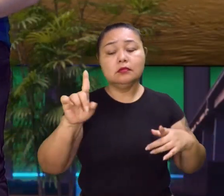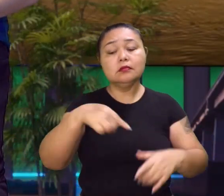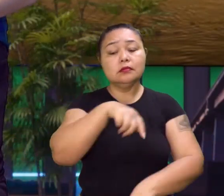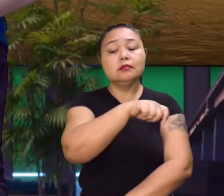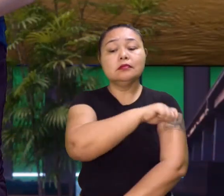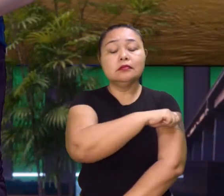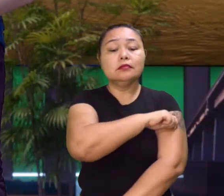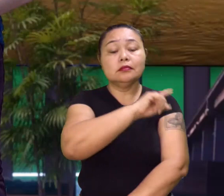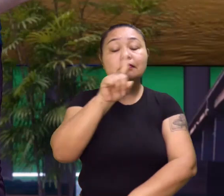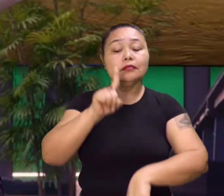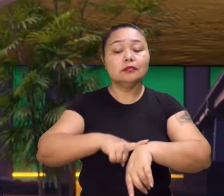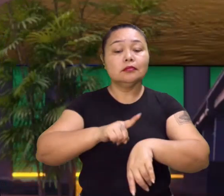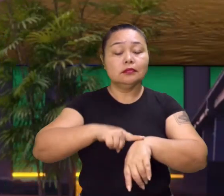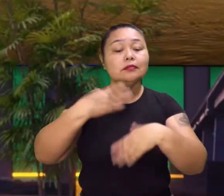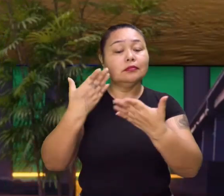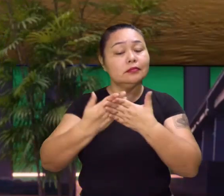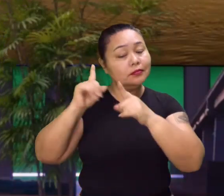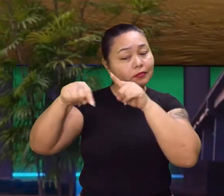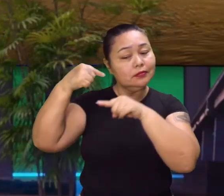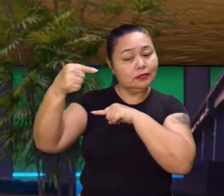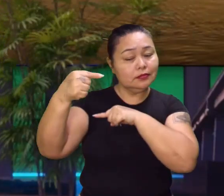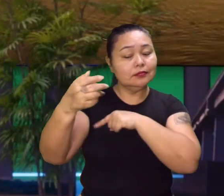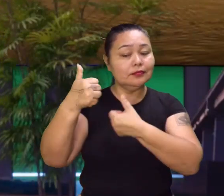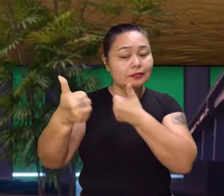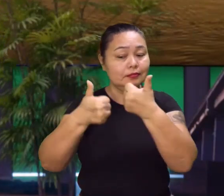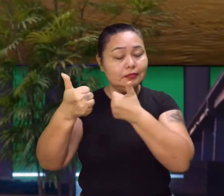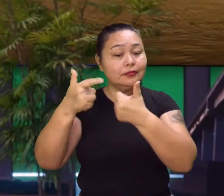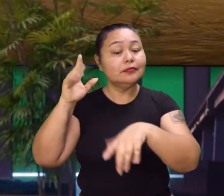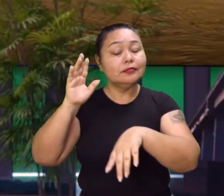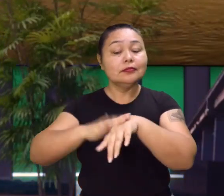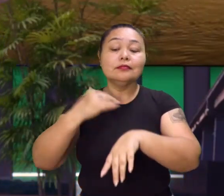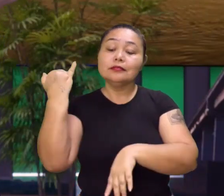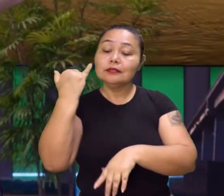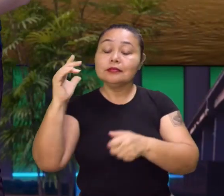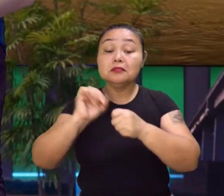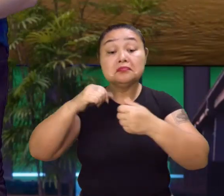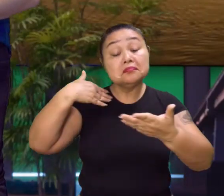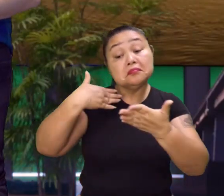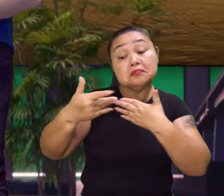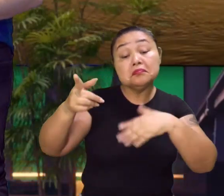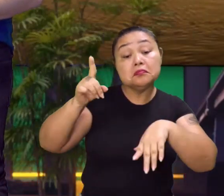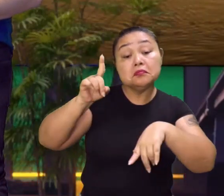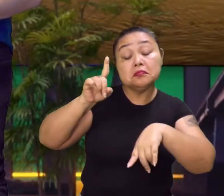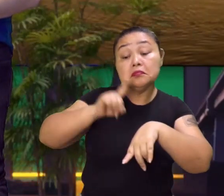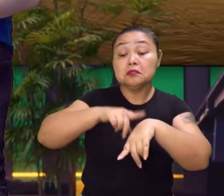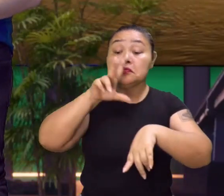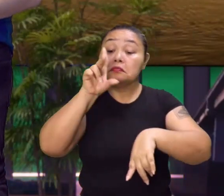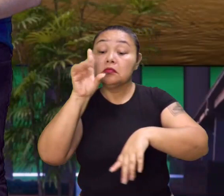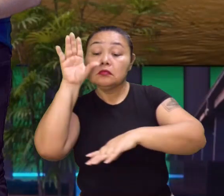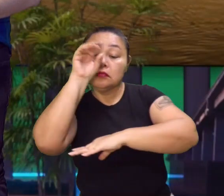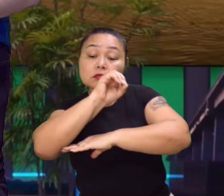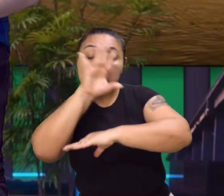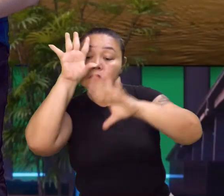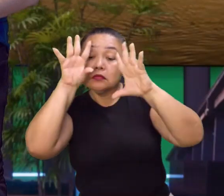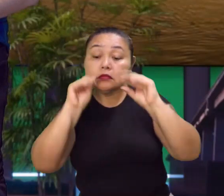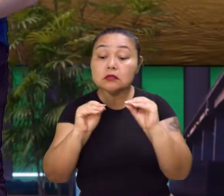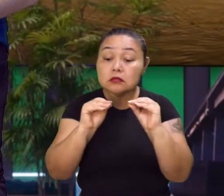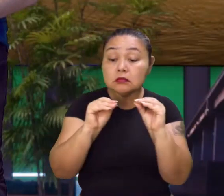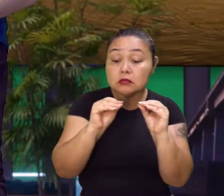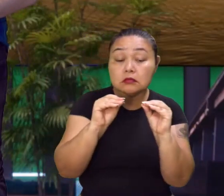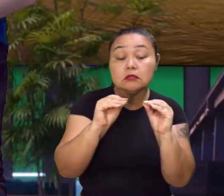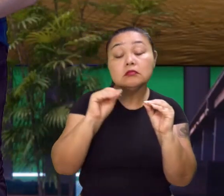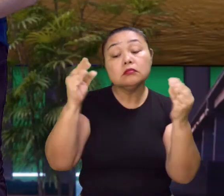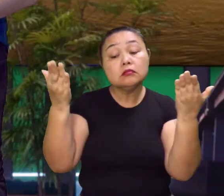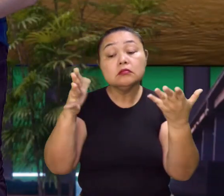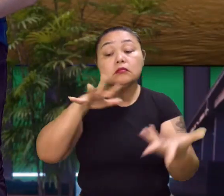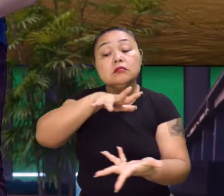alunos vão ver no outro momento. Muito bem. Isso? Vamos lá. Beleza. O importante é saber que, independentemente de dia ou noite,